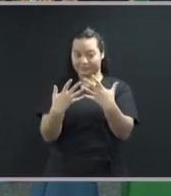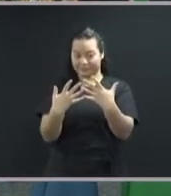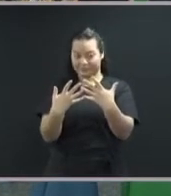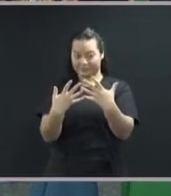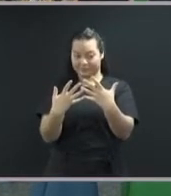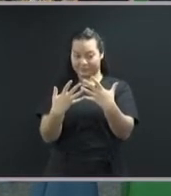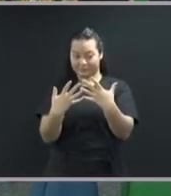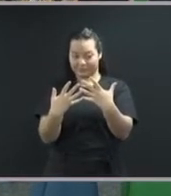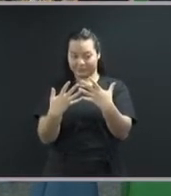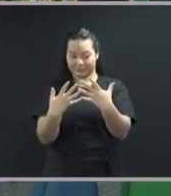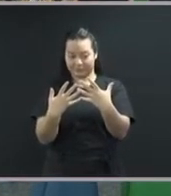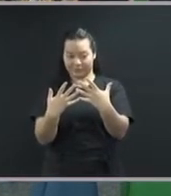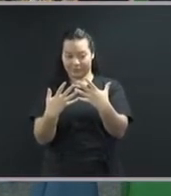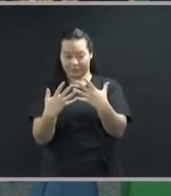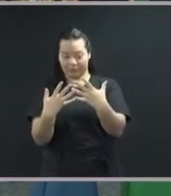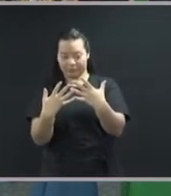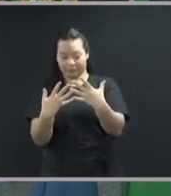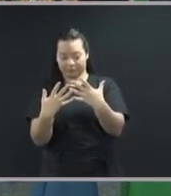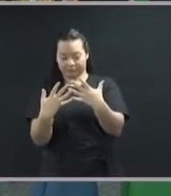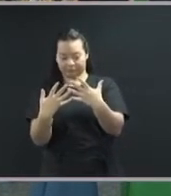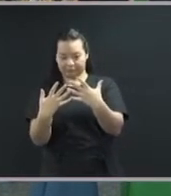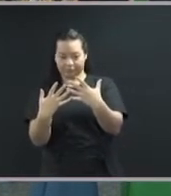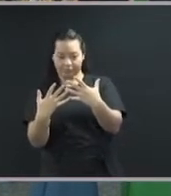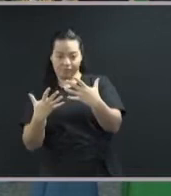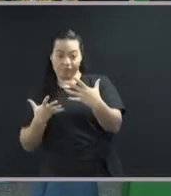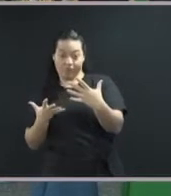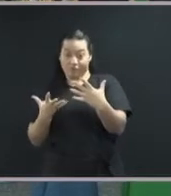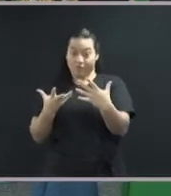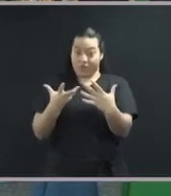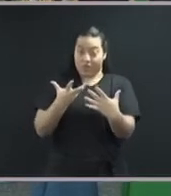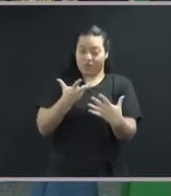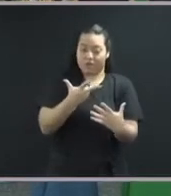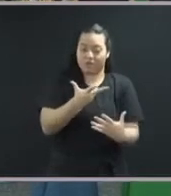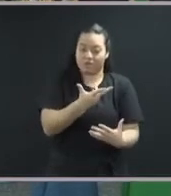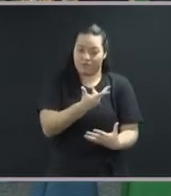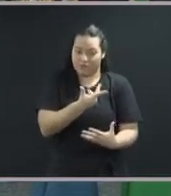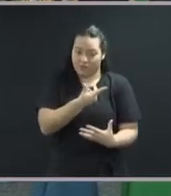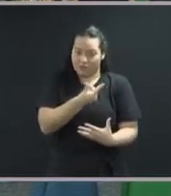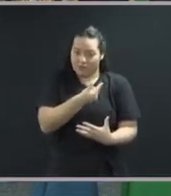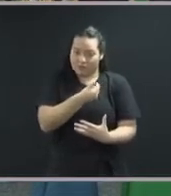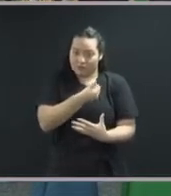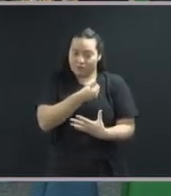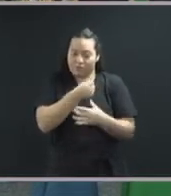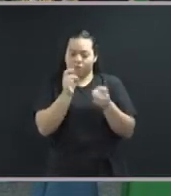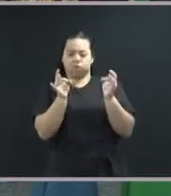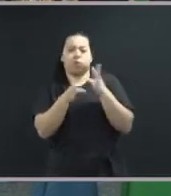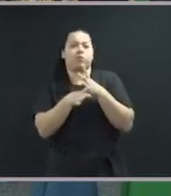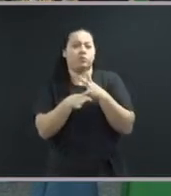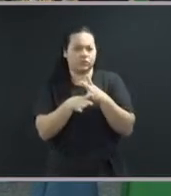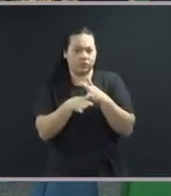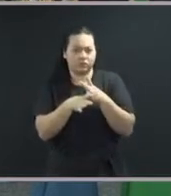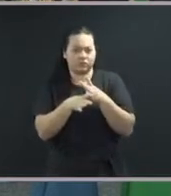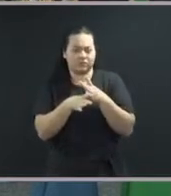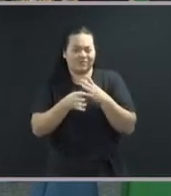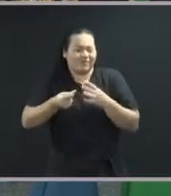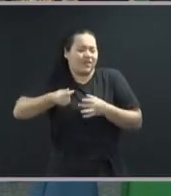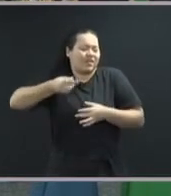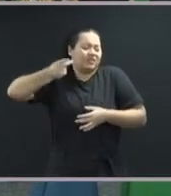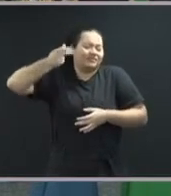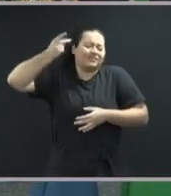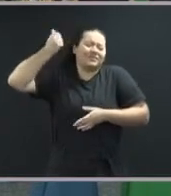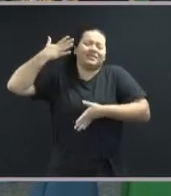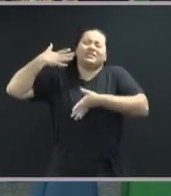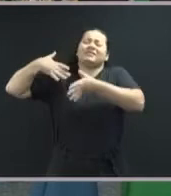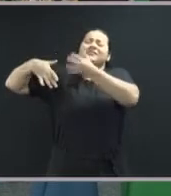a nossa salvação, já estava preparada antes